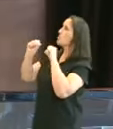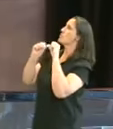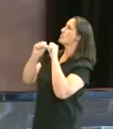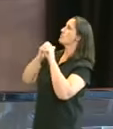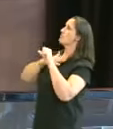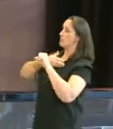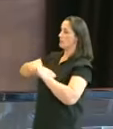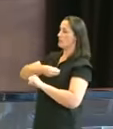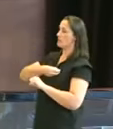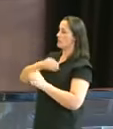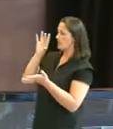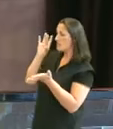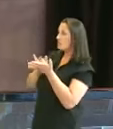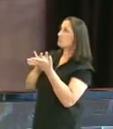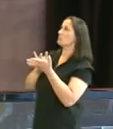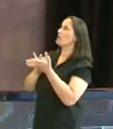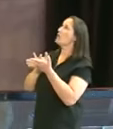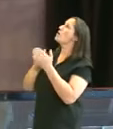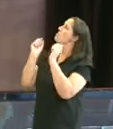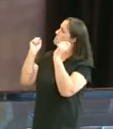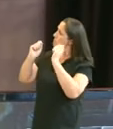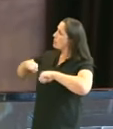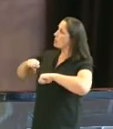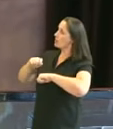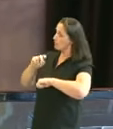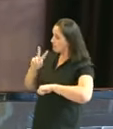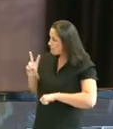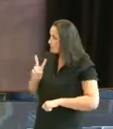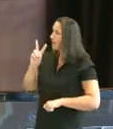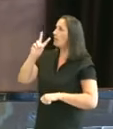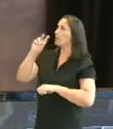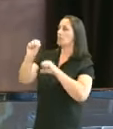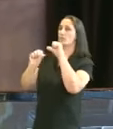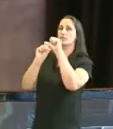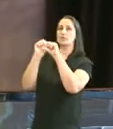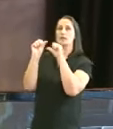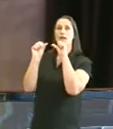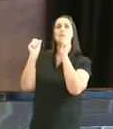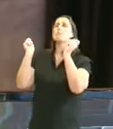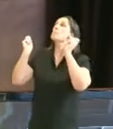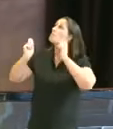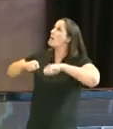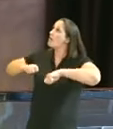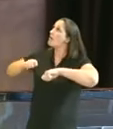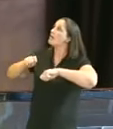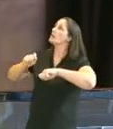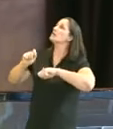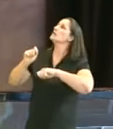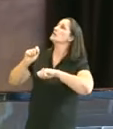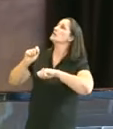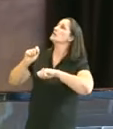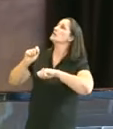perspectiva de vida, pode mudar os meus valores, pode mudar aquilo que